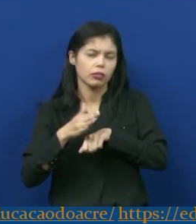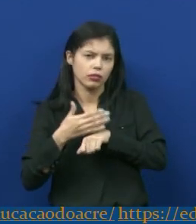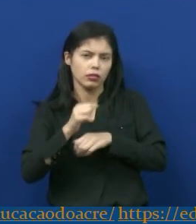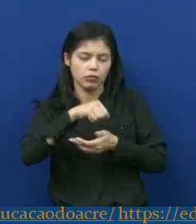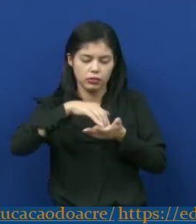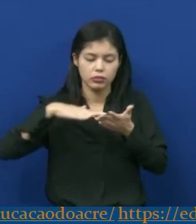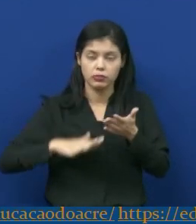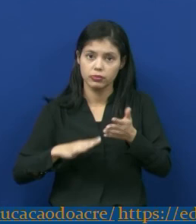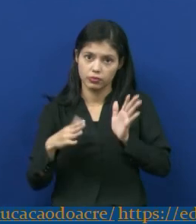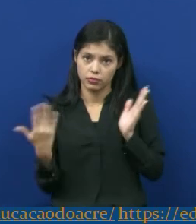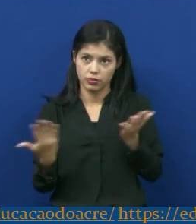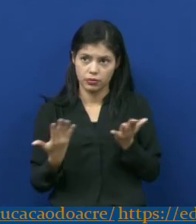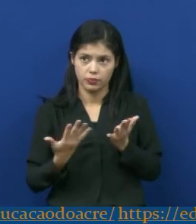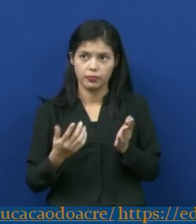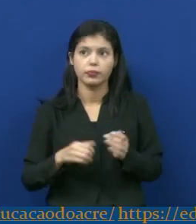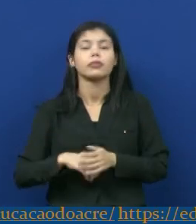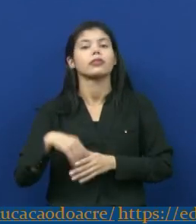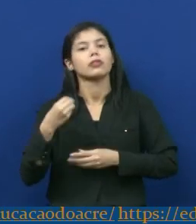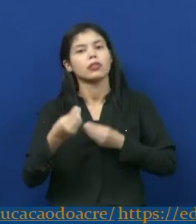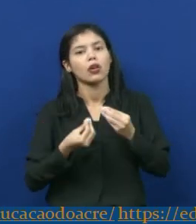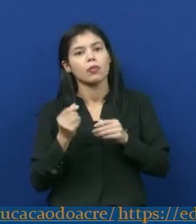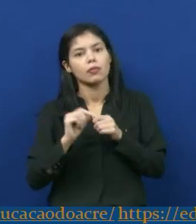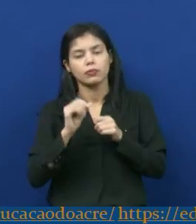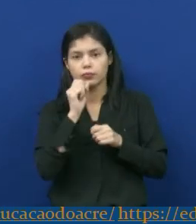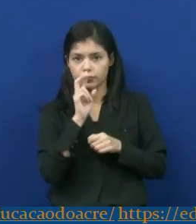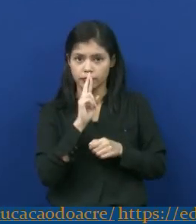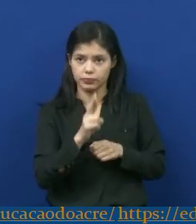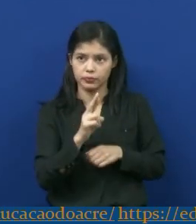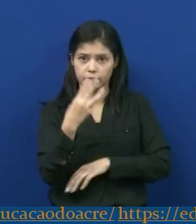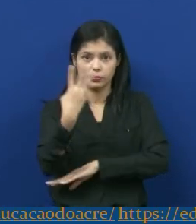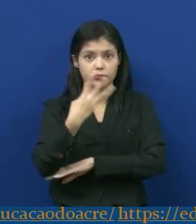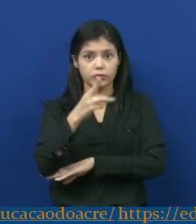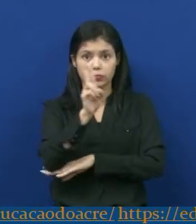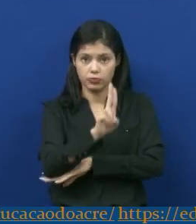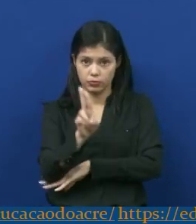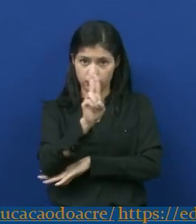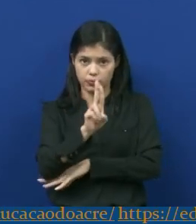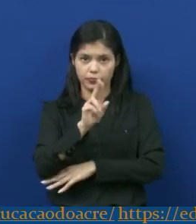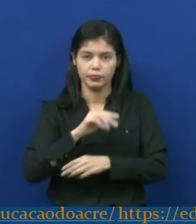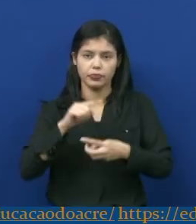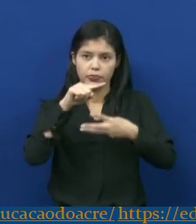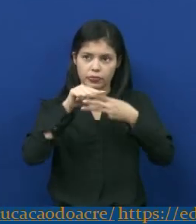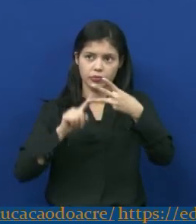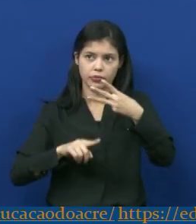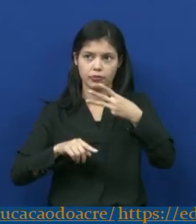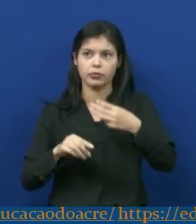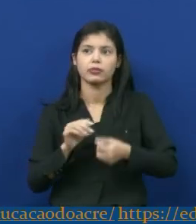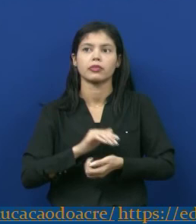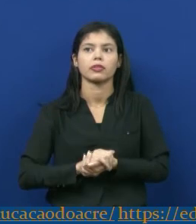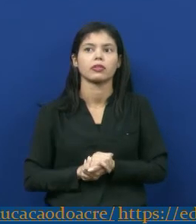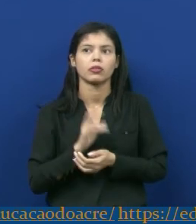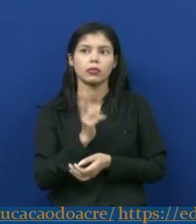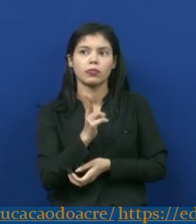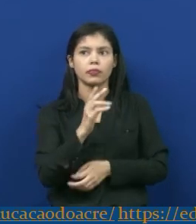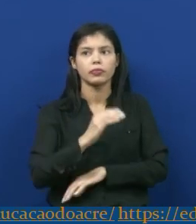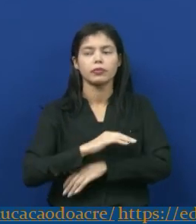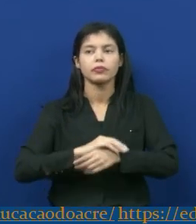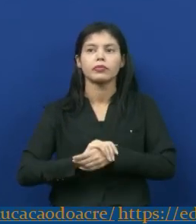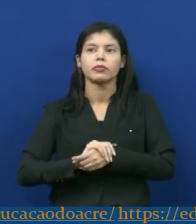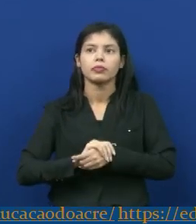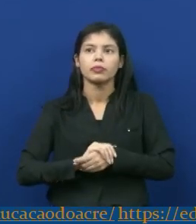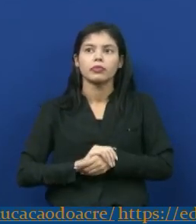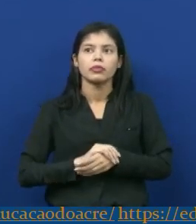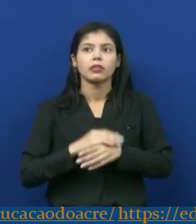exercícios, né? Vamos aplicar o uso dessas perífrases aí, das três perífrases que a gente viu, né? Continuando as frases aí, ó. Aplica